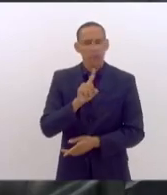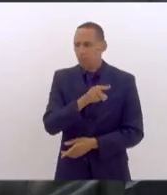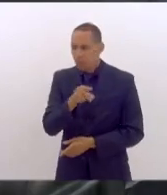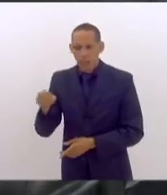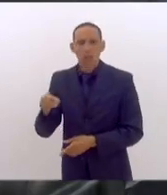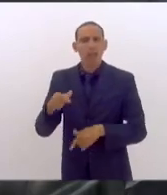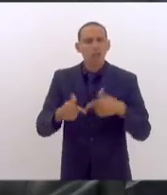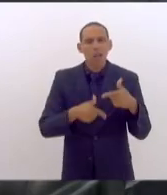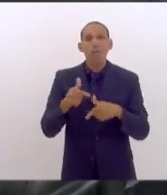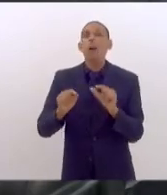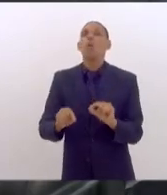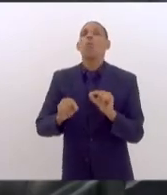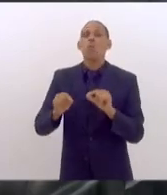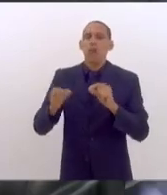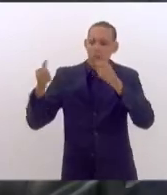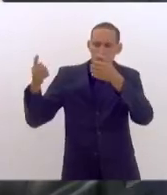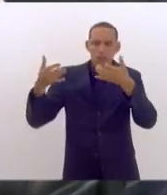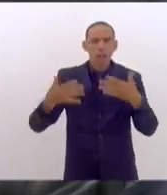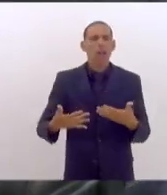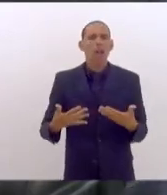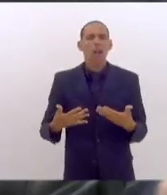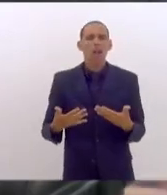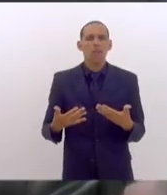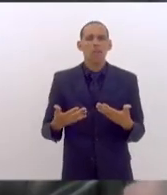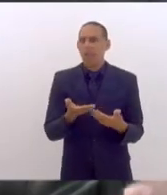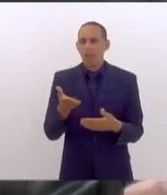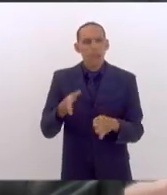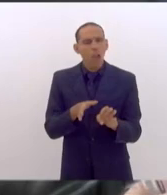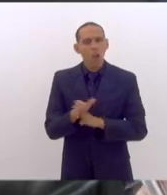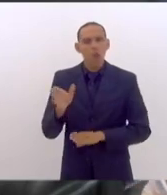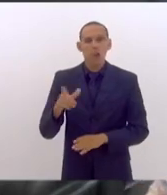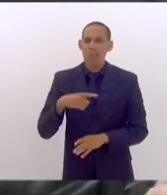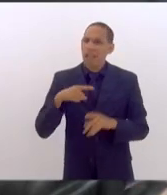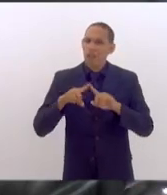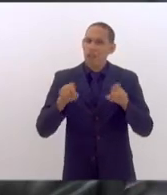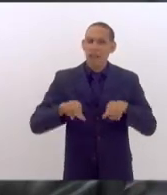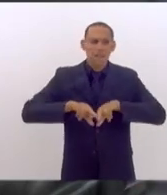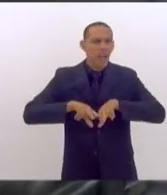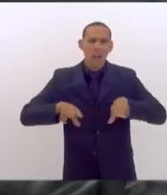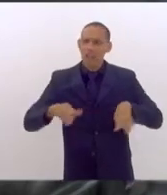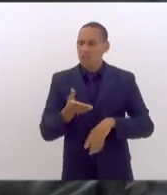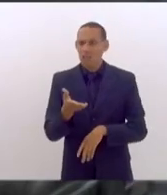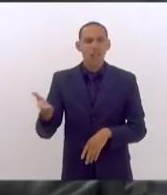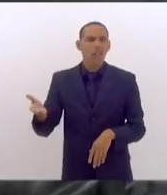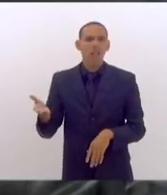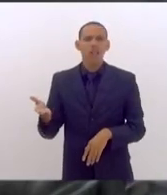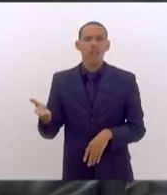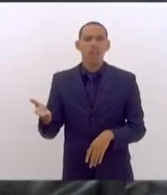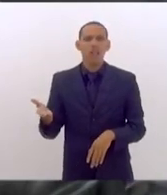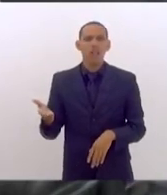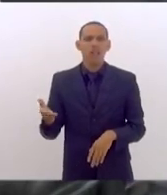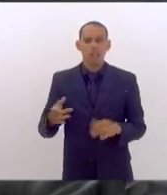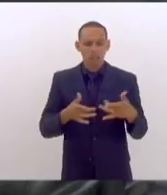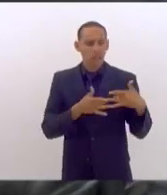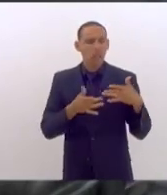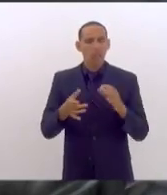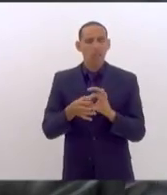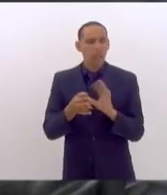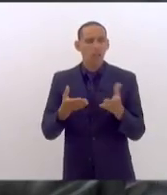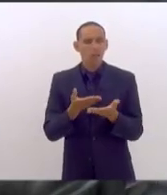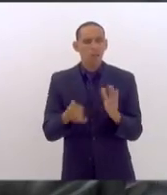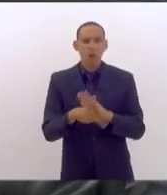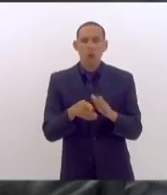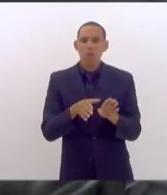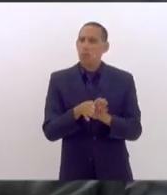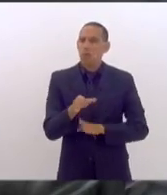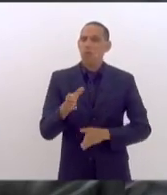que são os conselheiros que tem aí um vários funcionários comissionados que estão à disposição dos conselheiros então É